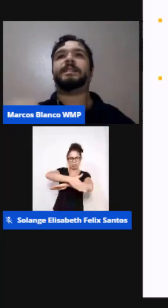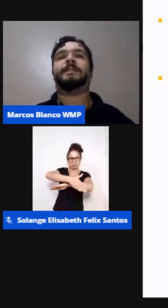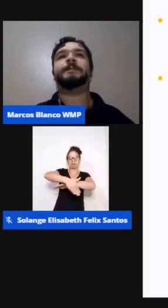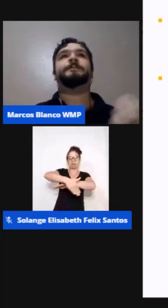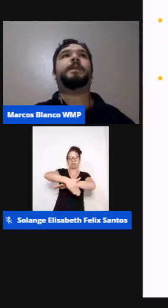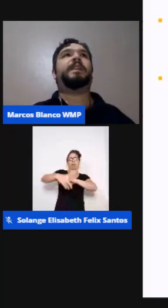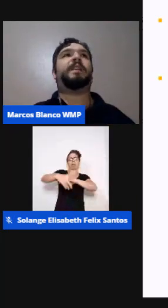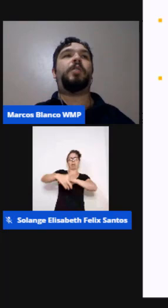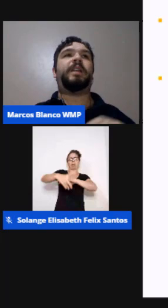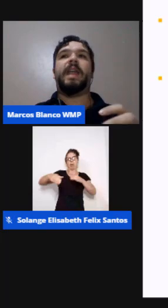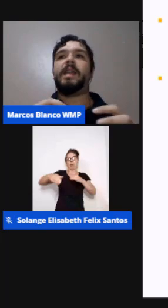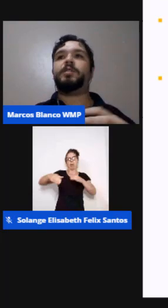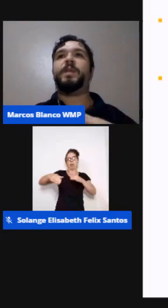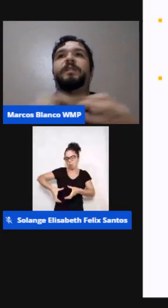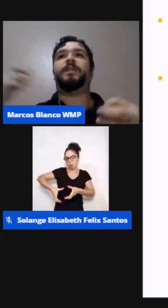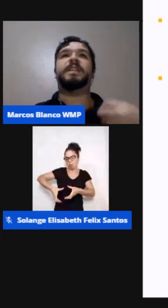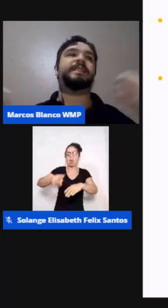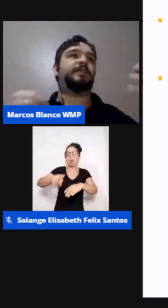qualquer